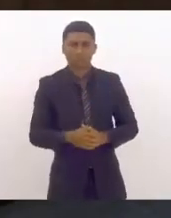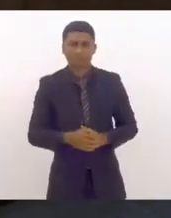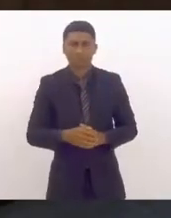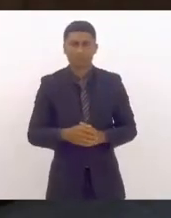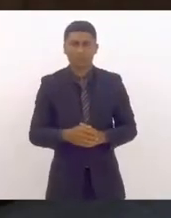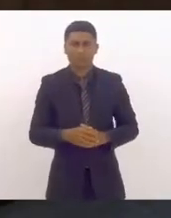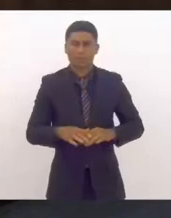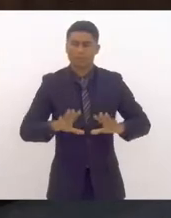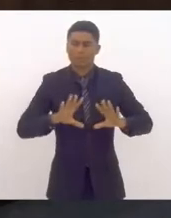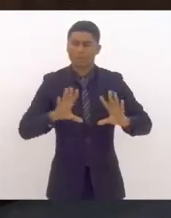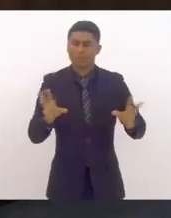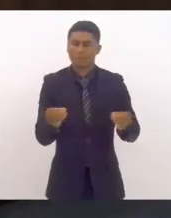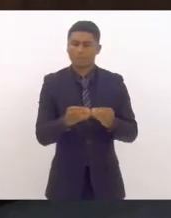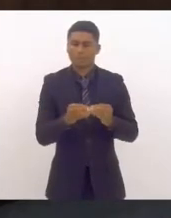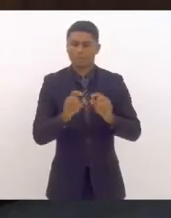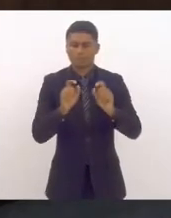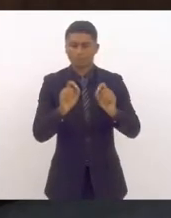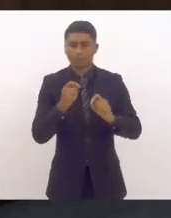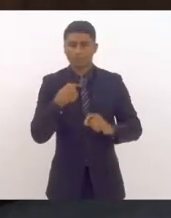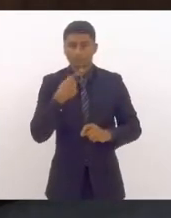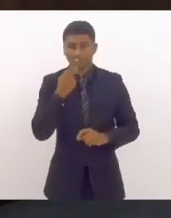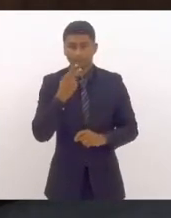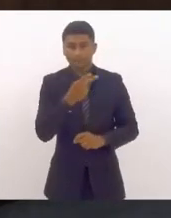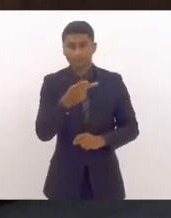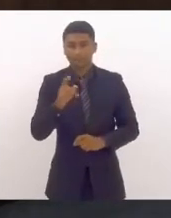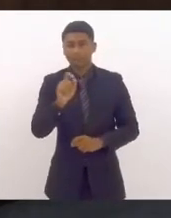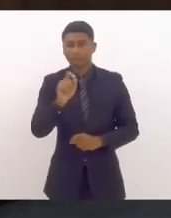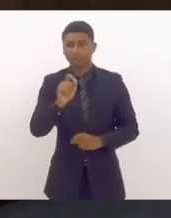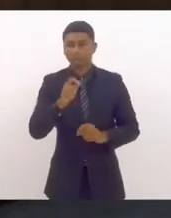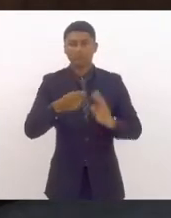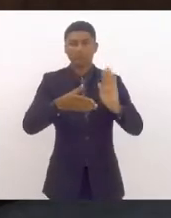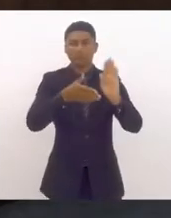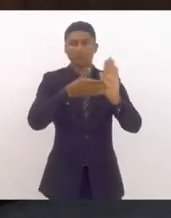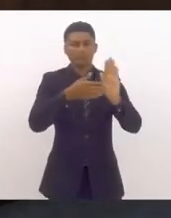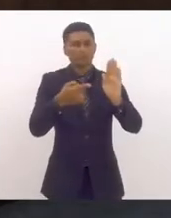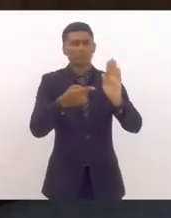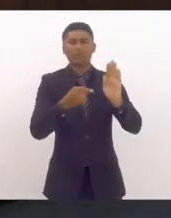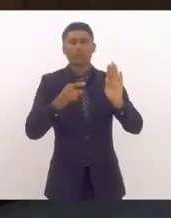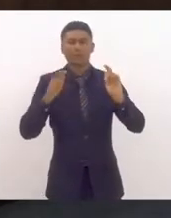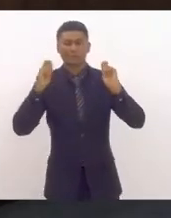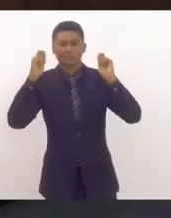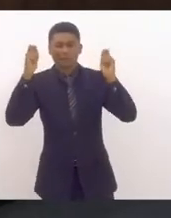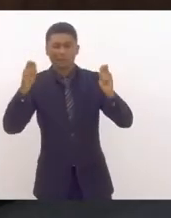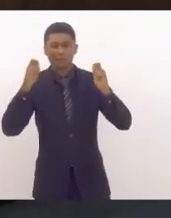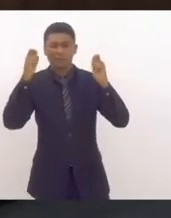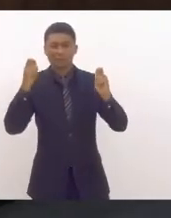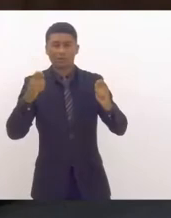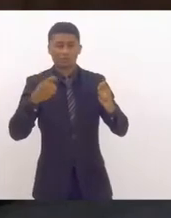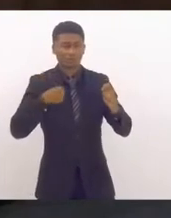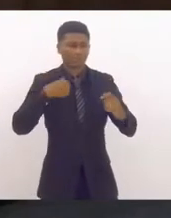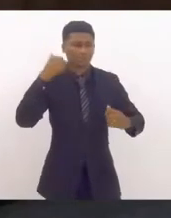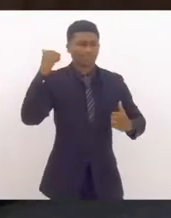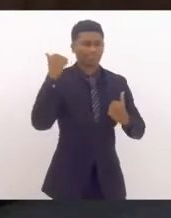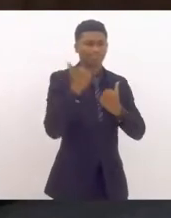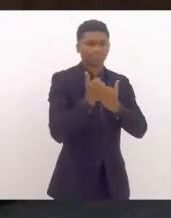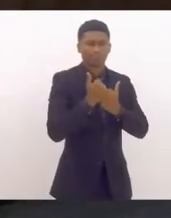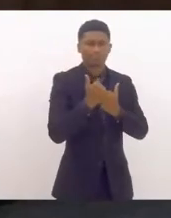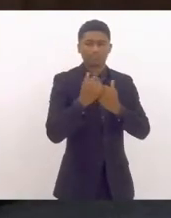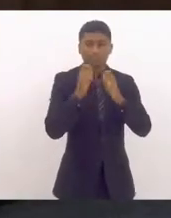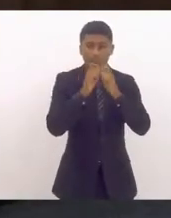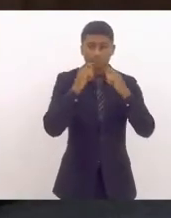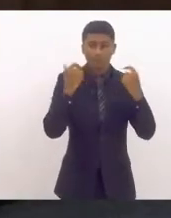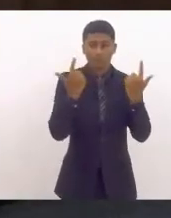fechar mesmo, presidente, falar ainda sobre a pauta da torcida. Venho defendendo e perseguindo nessa casa que